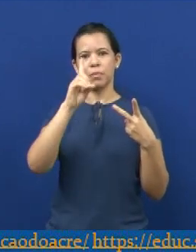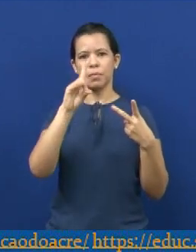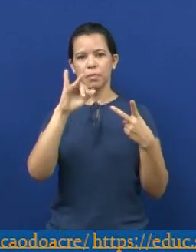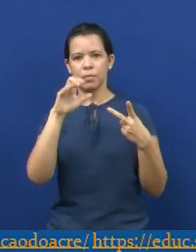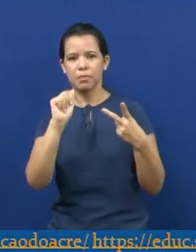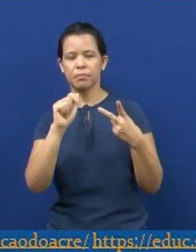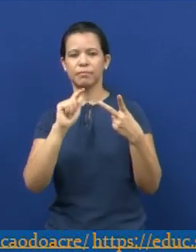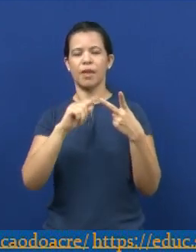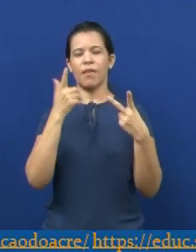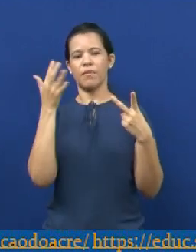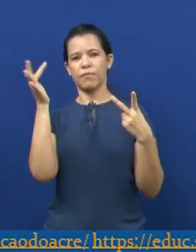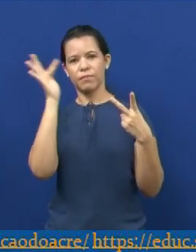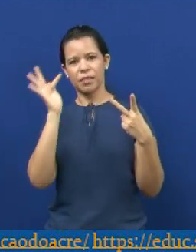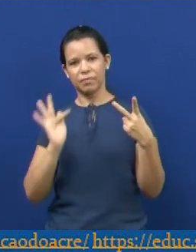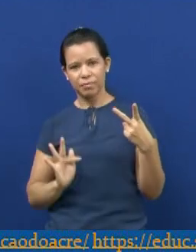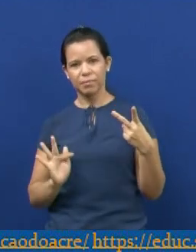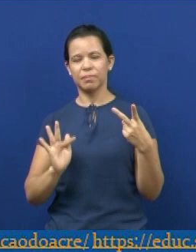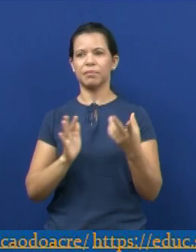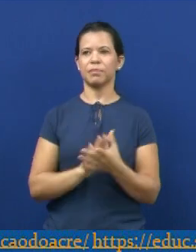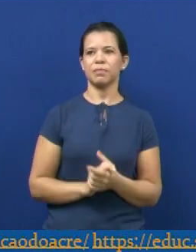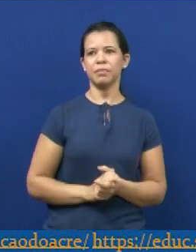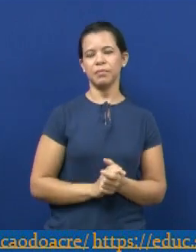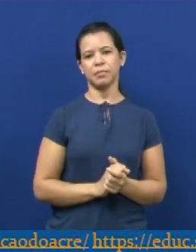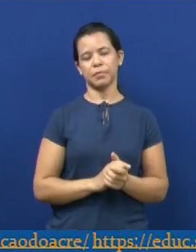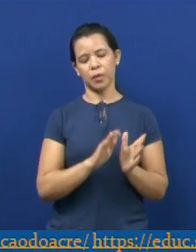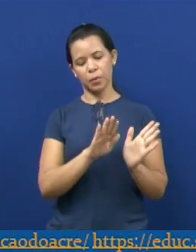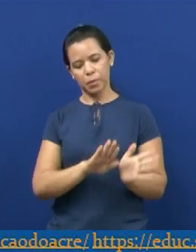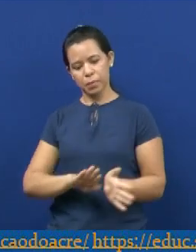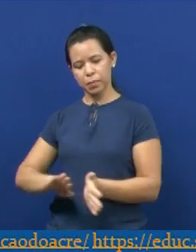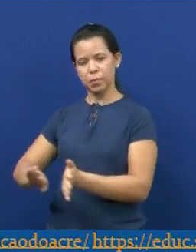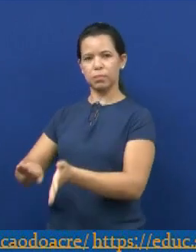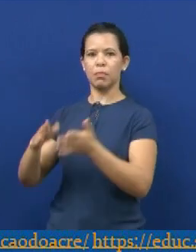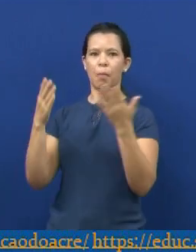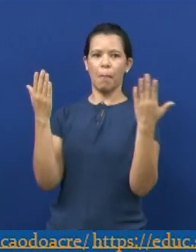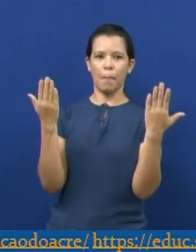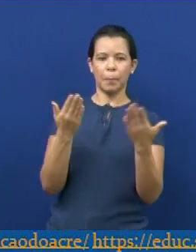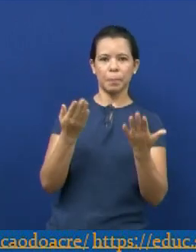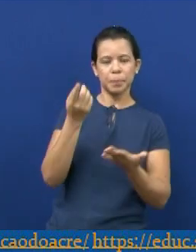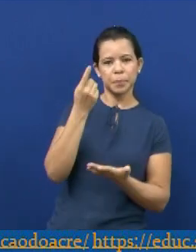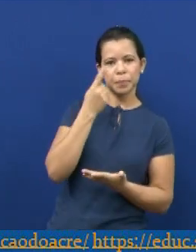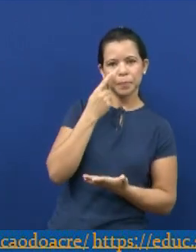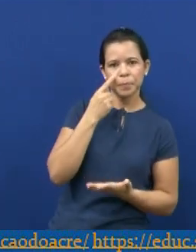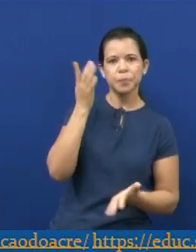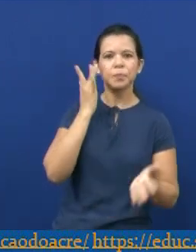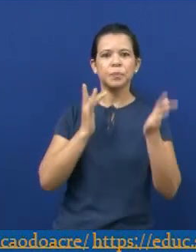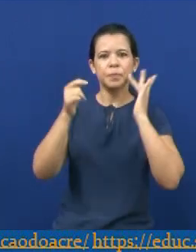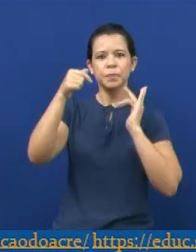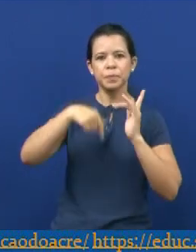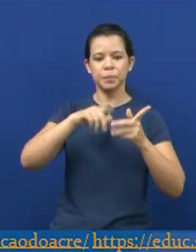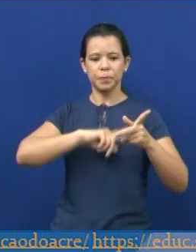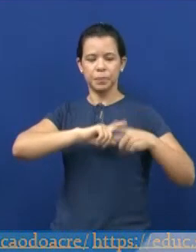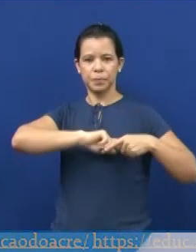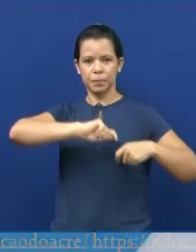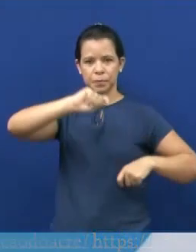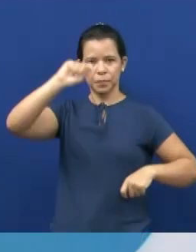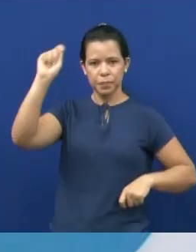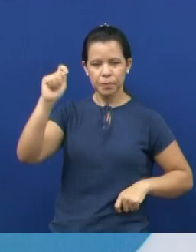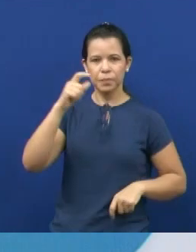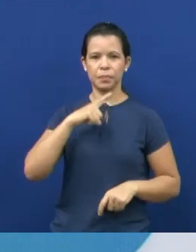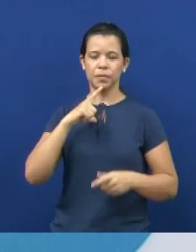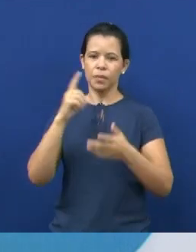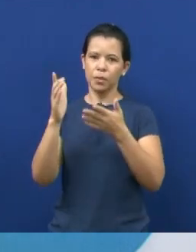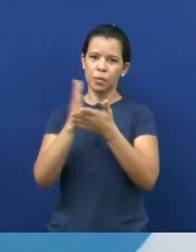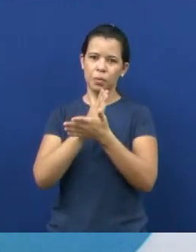passando por todas as épocas e chegando aqui no nosso acre nós temos os principais grupos que derem isso